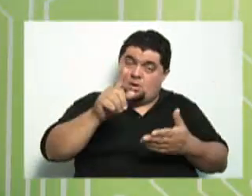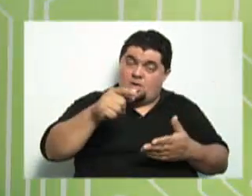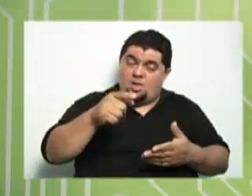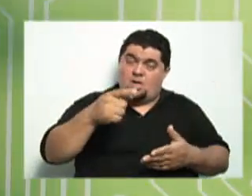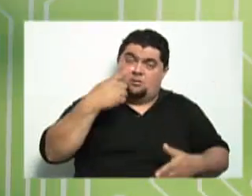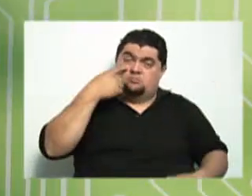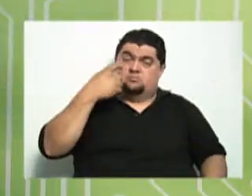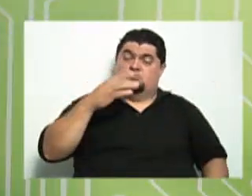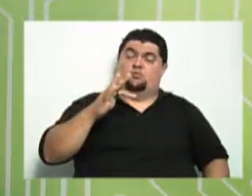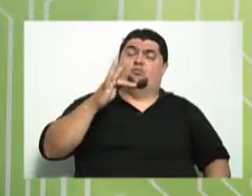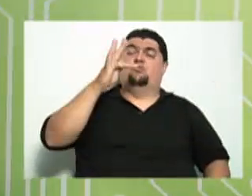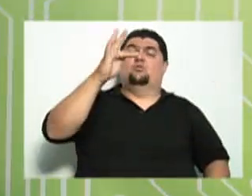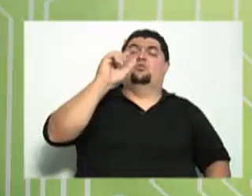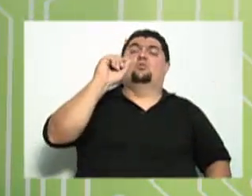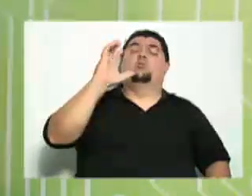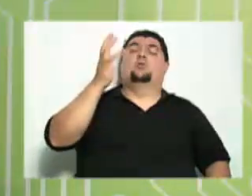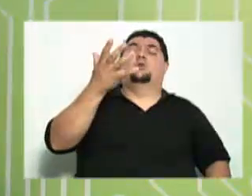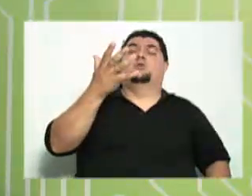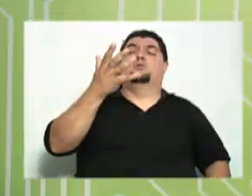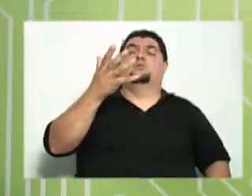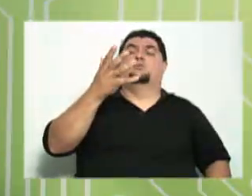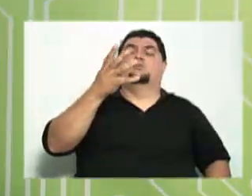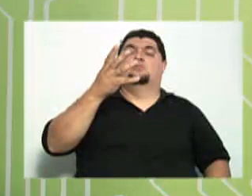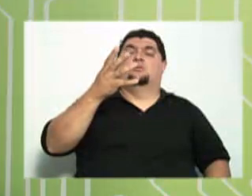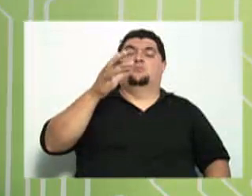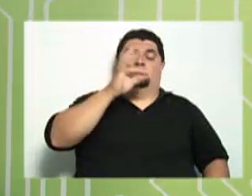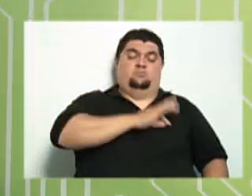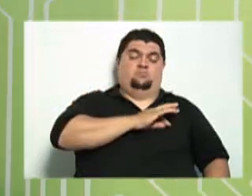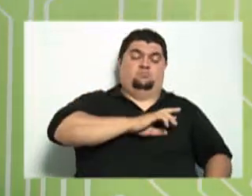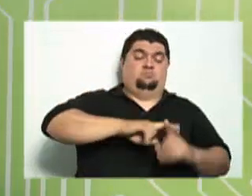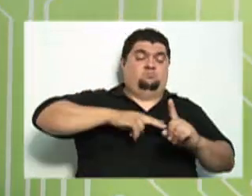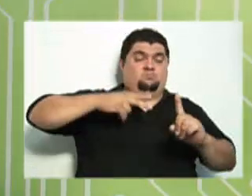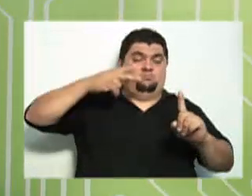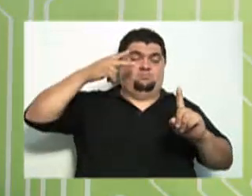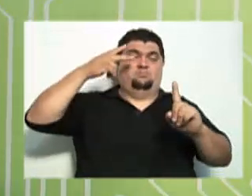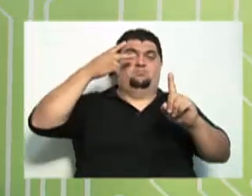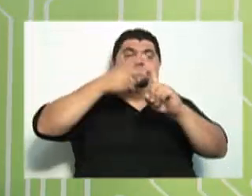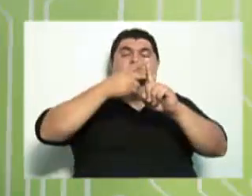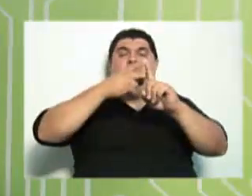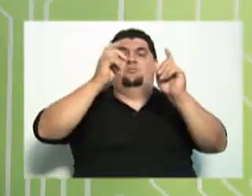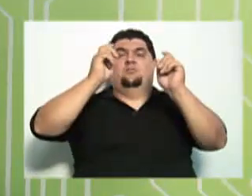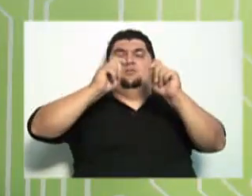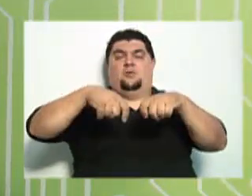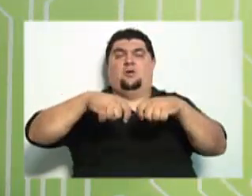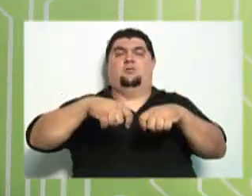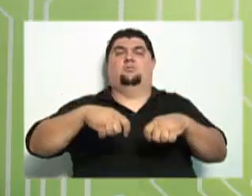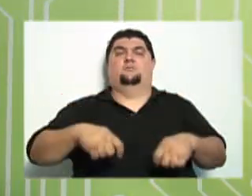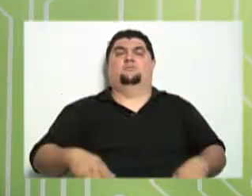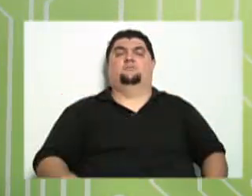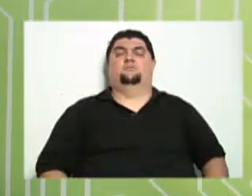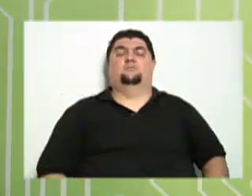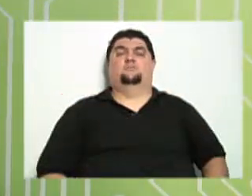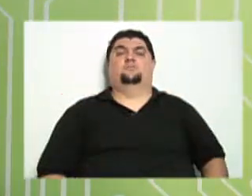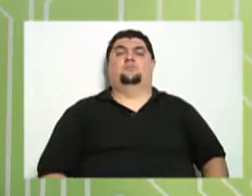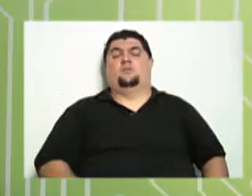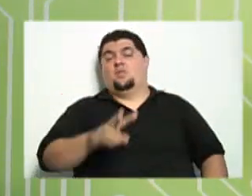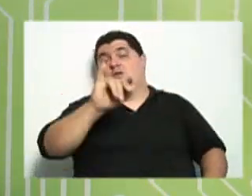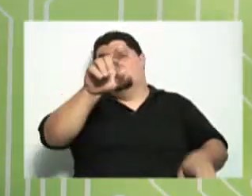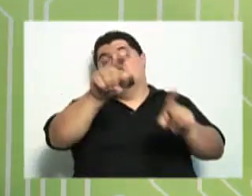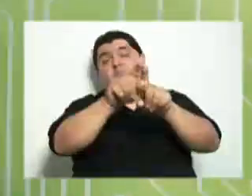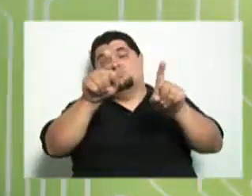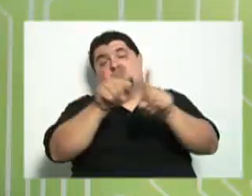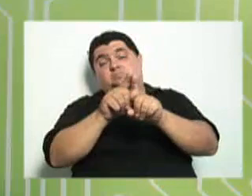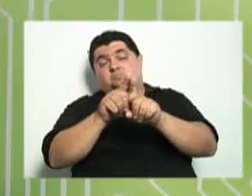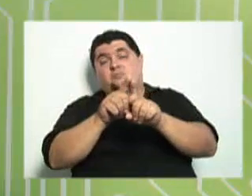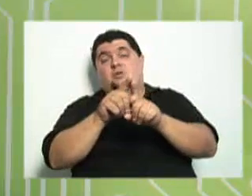intenção de, no futuro, trabalhar com uma coisa mais lucrativa, que vai te permitir produzir mais bens e serviços e também